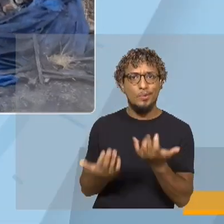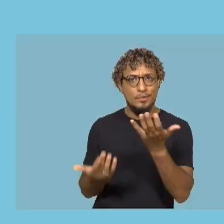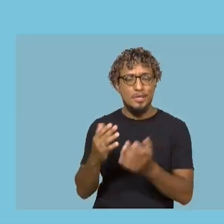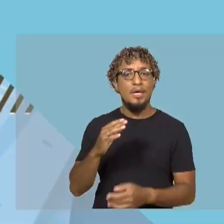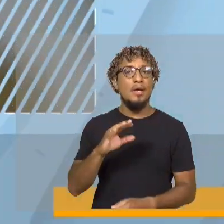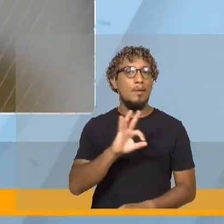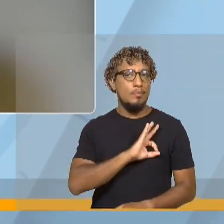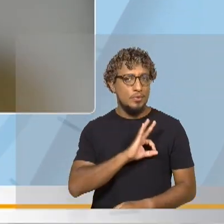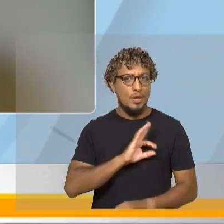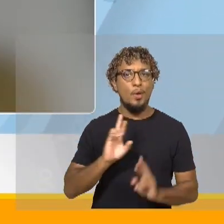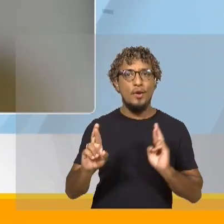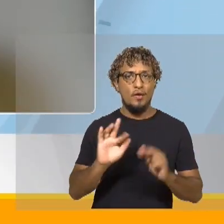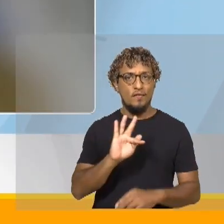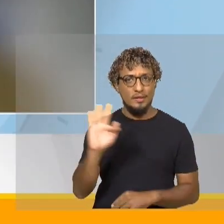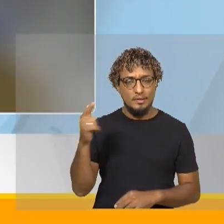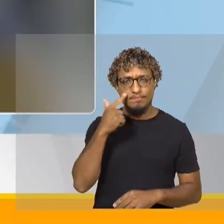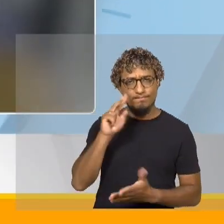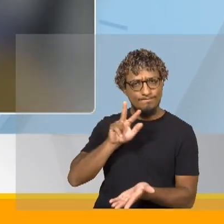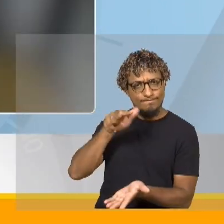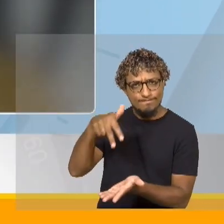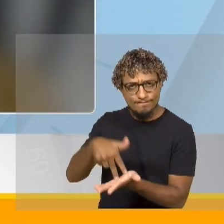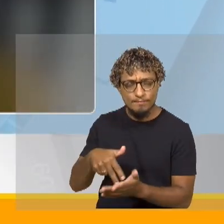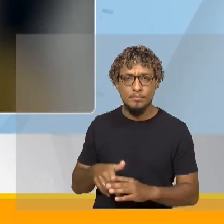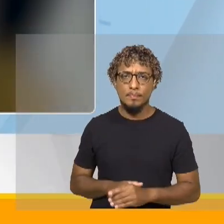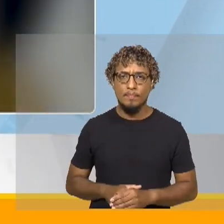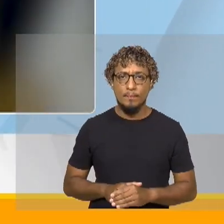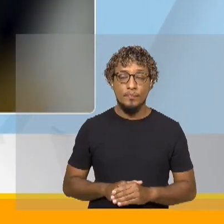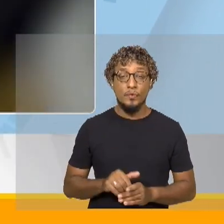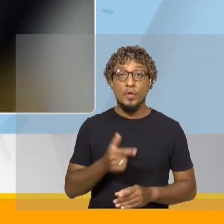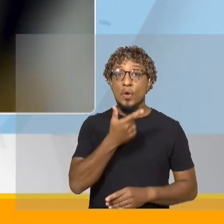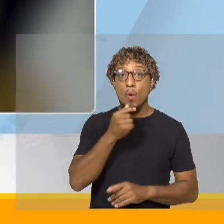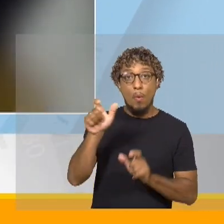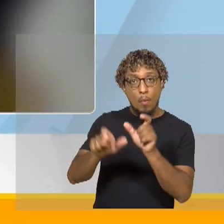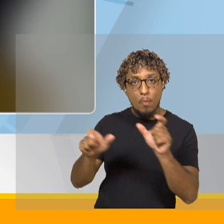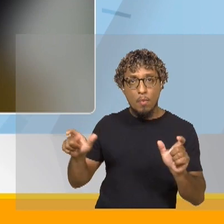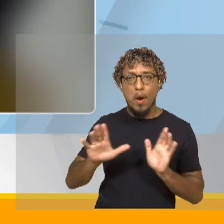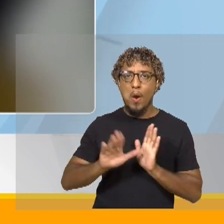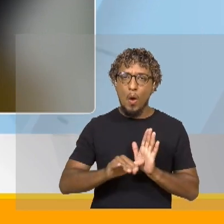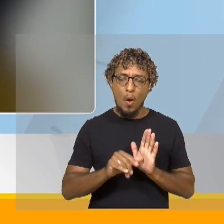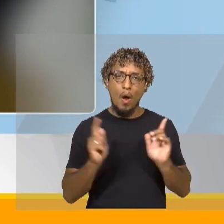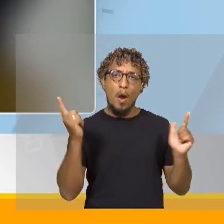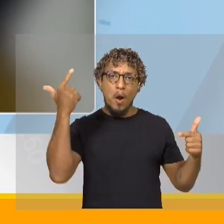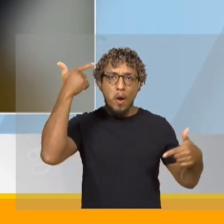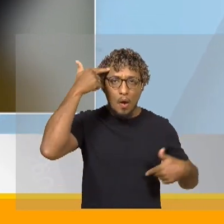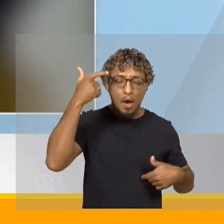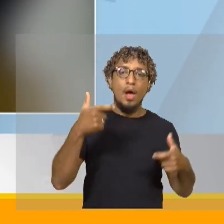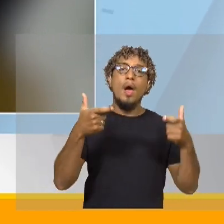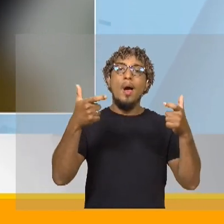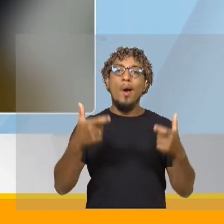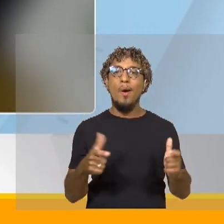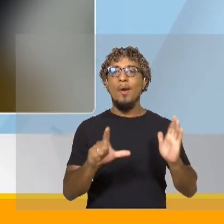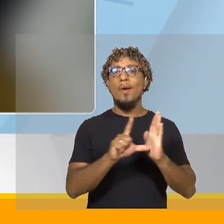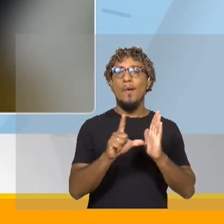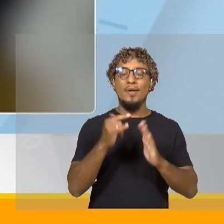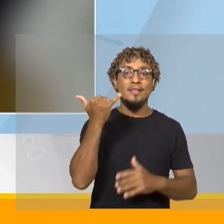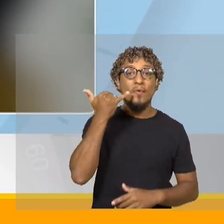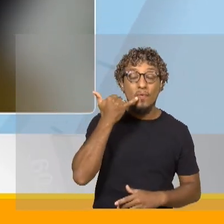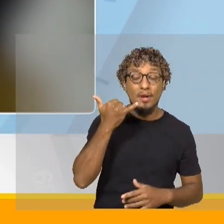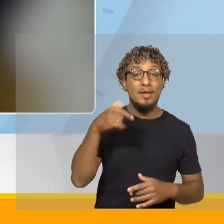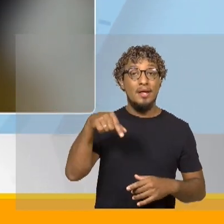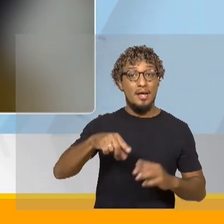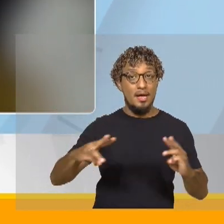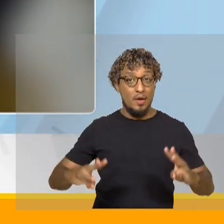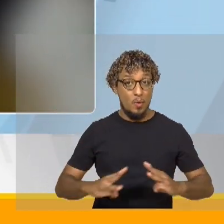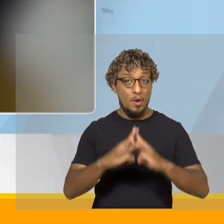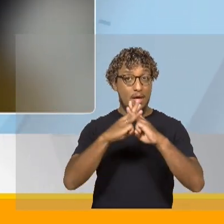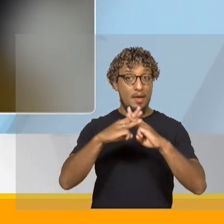local. Bandidos armados fizeram um assalto em uma loja de celulares no bairro da Coab, em São Luís. A ação foi flagrada